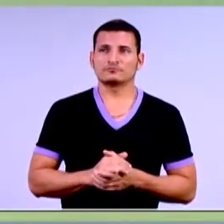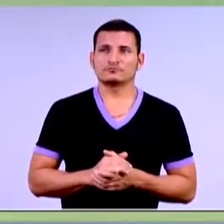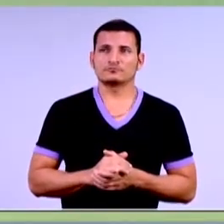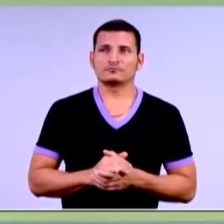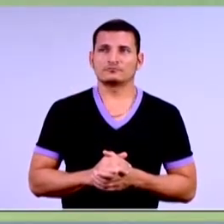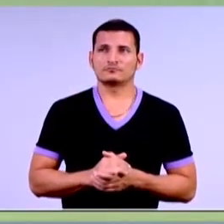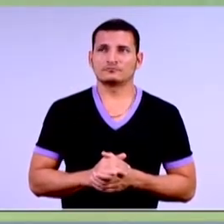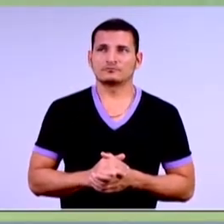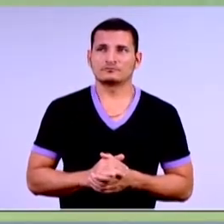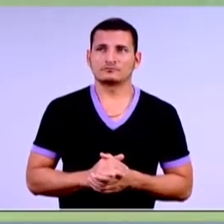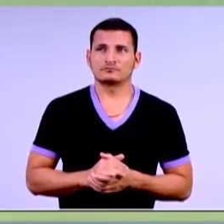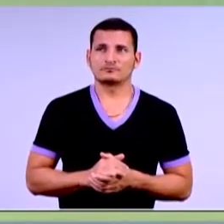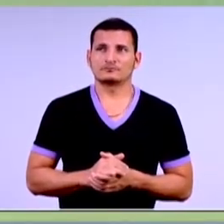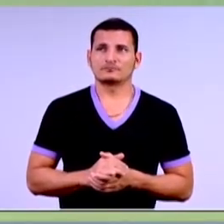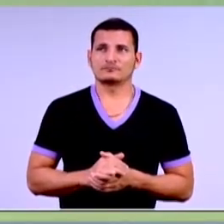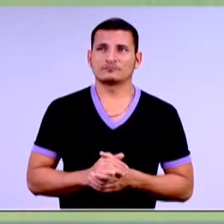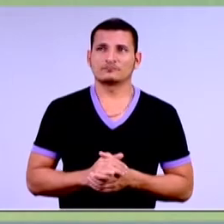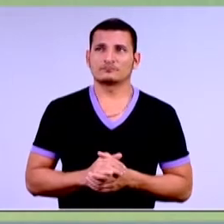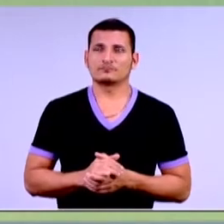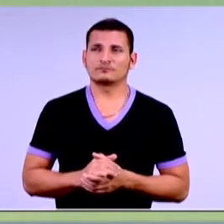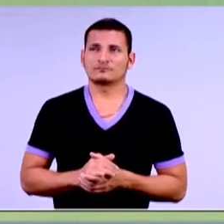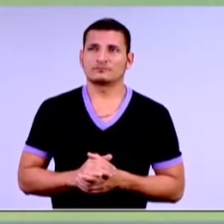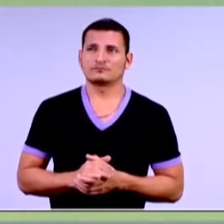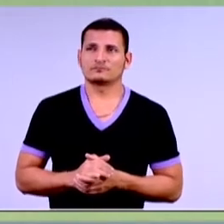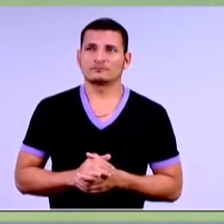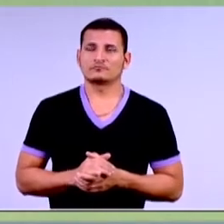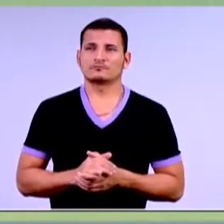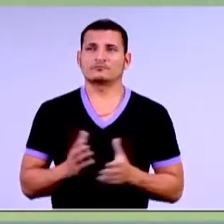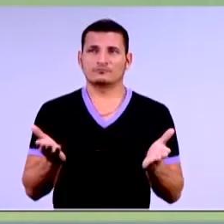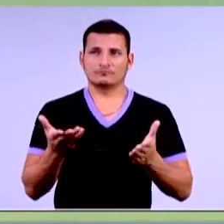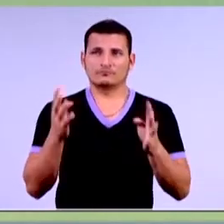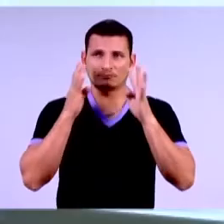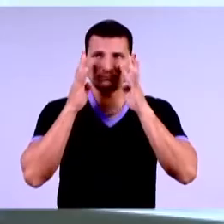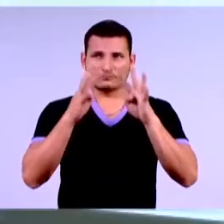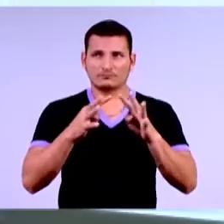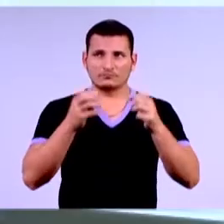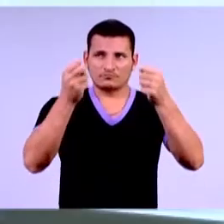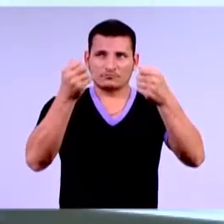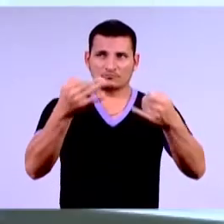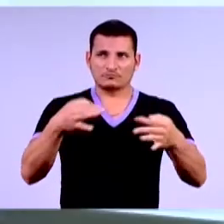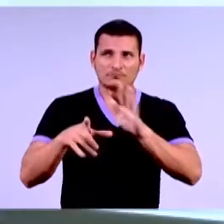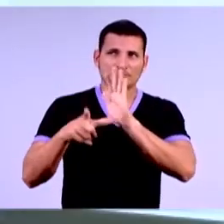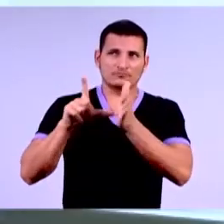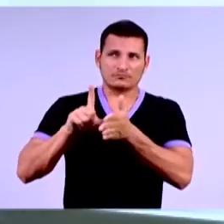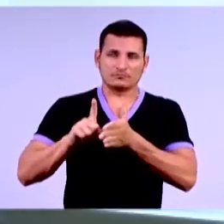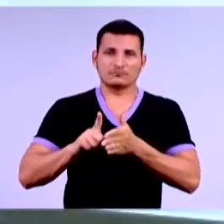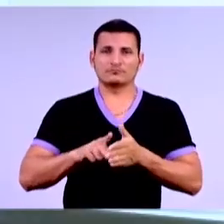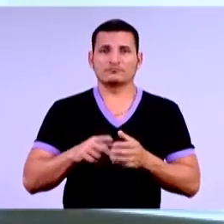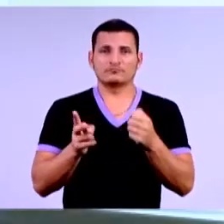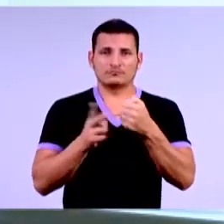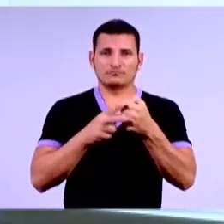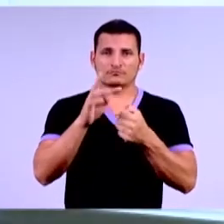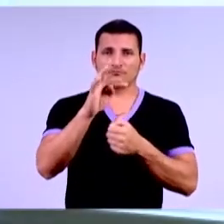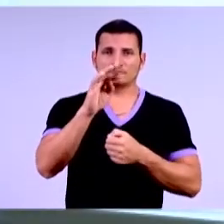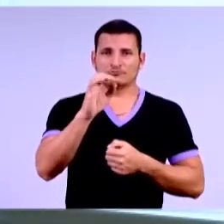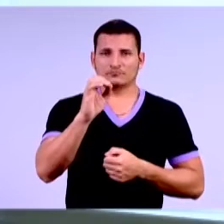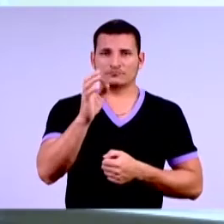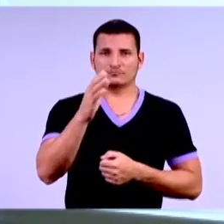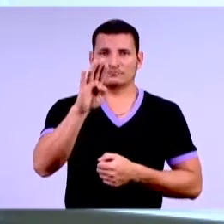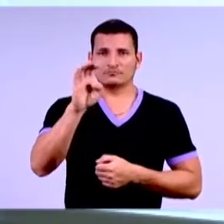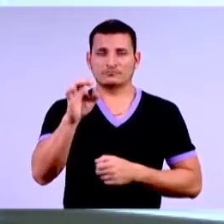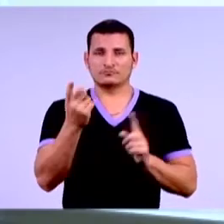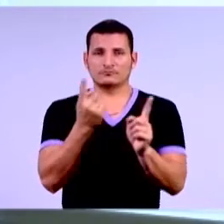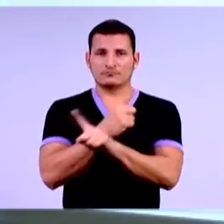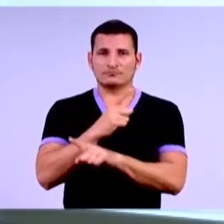agora prestem atenção que como já tinha explicado antes o verbo to be ao contrário ele tem uma variação no